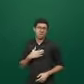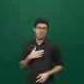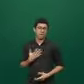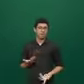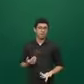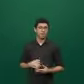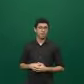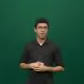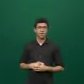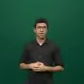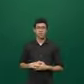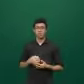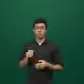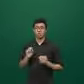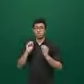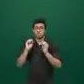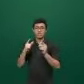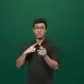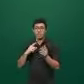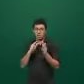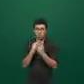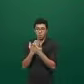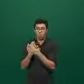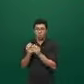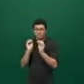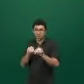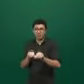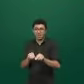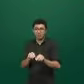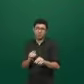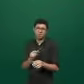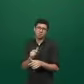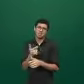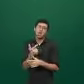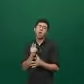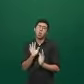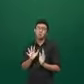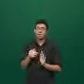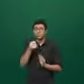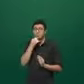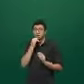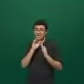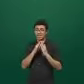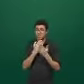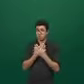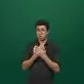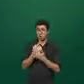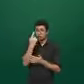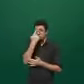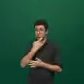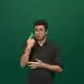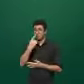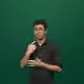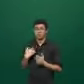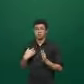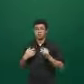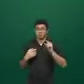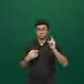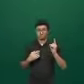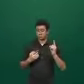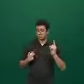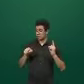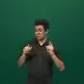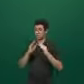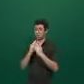pedagógico, mas os resultados das escolas de tempo integral eram muito superiores às escolas regulares. Então, o desafio sempre